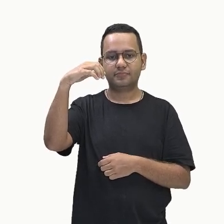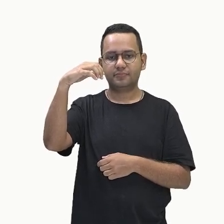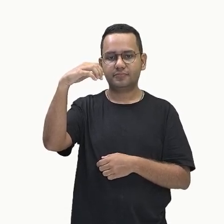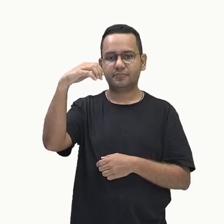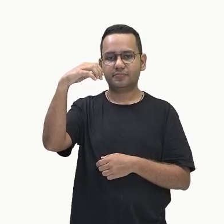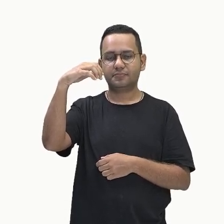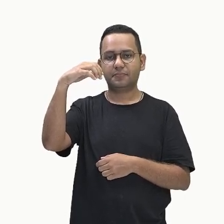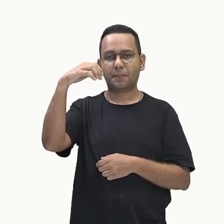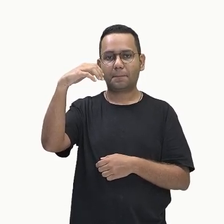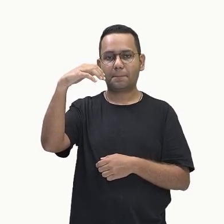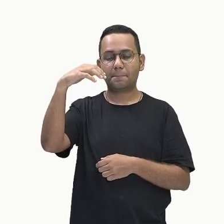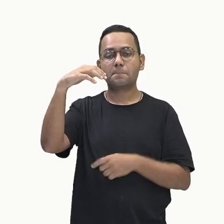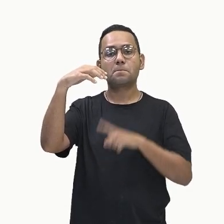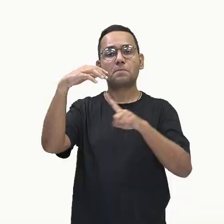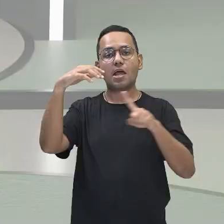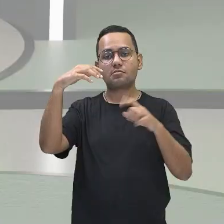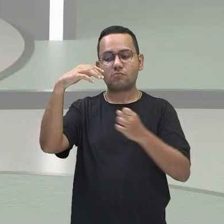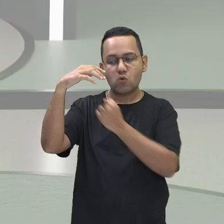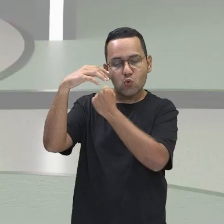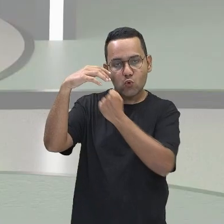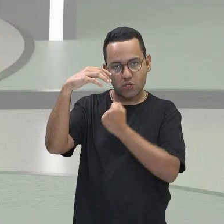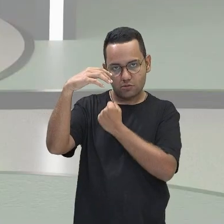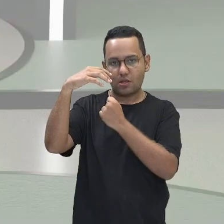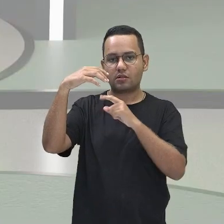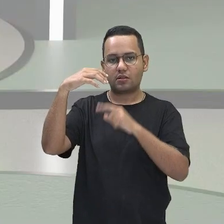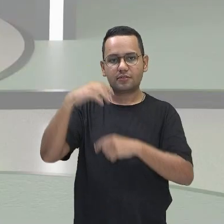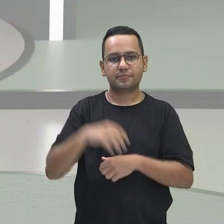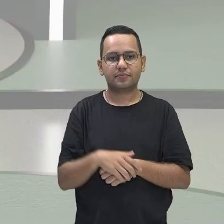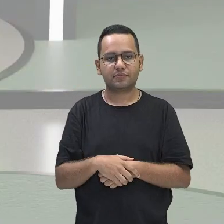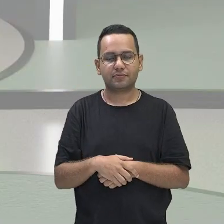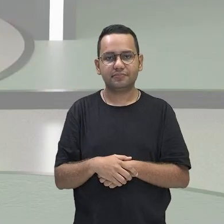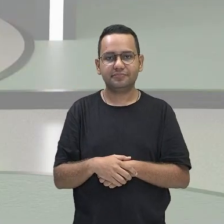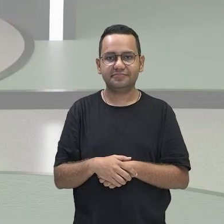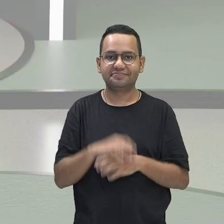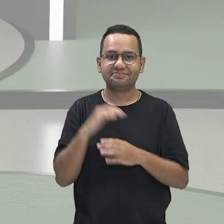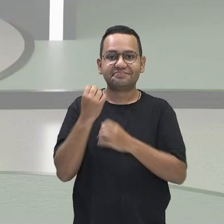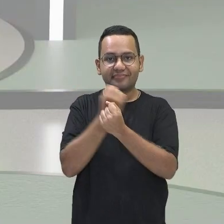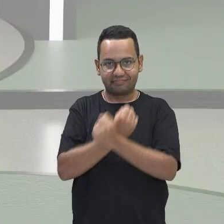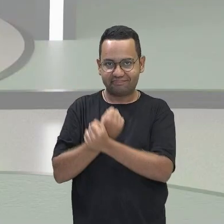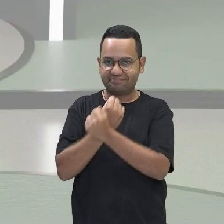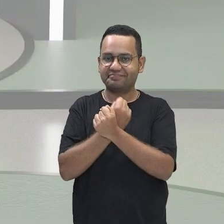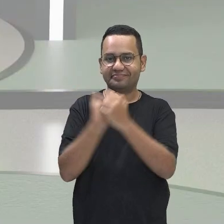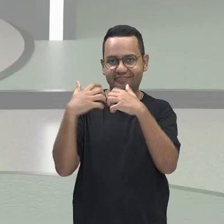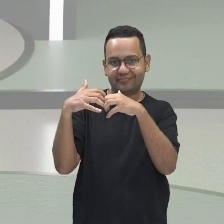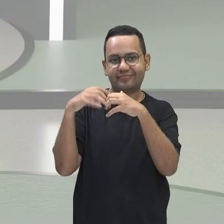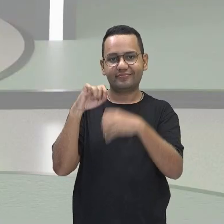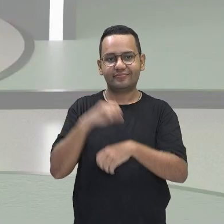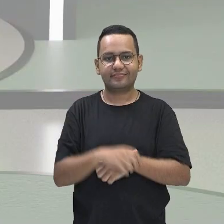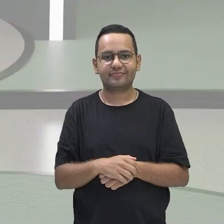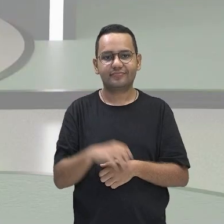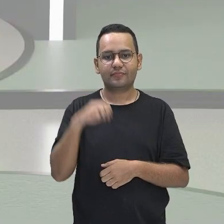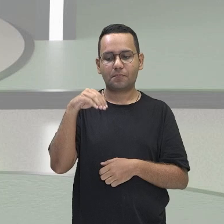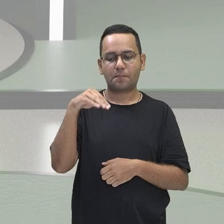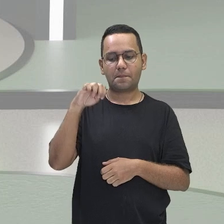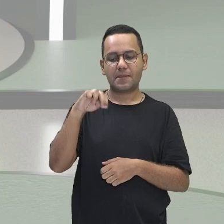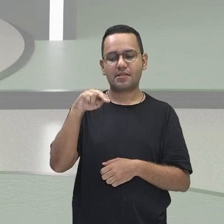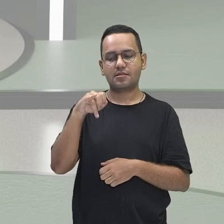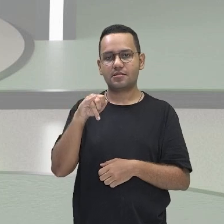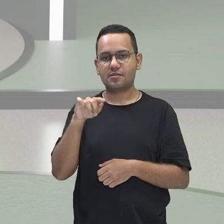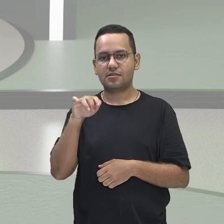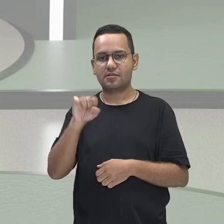nosso sistema nervoso central, nós vamos ter o quê? As nossas meninges, que